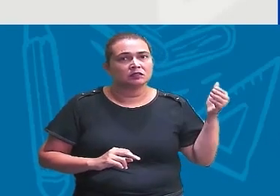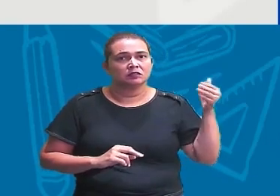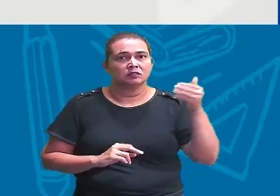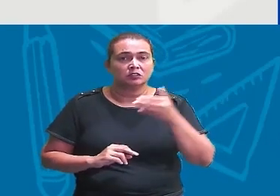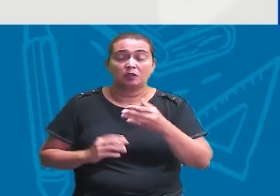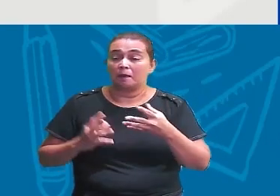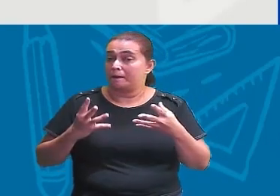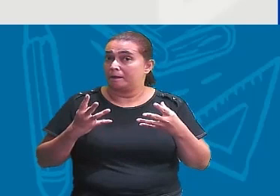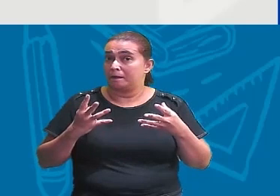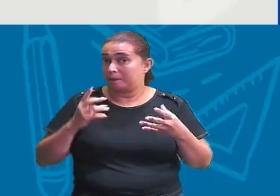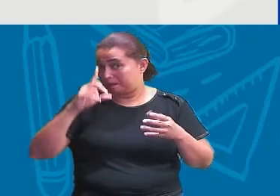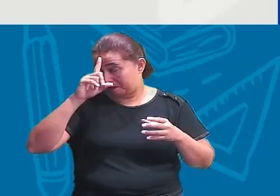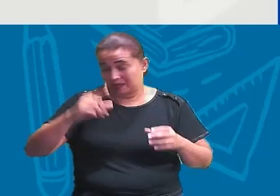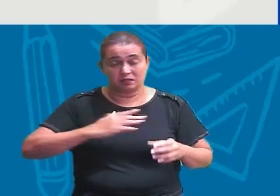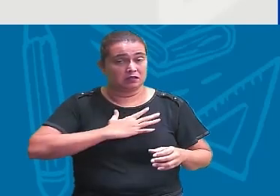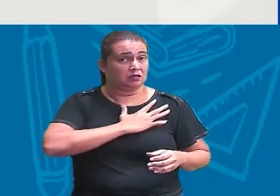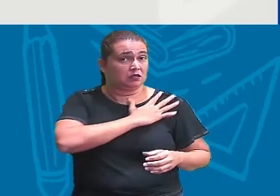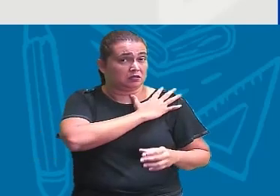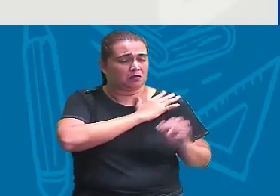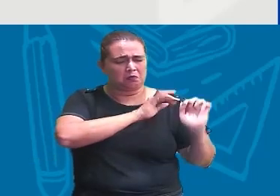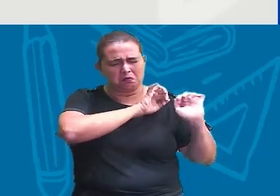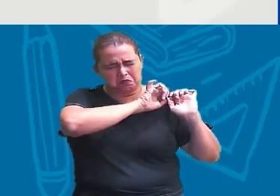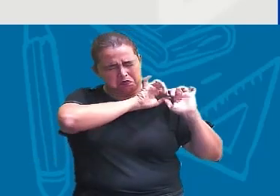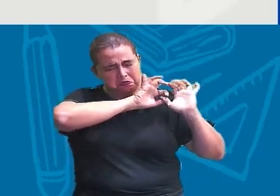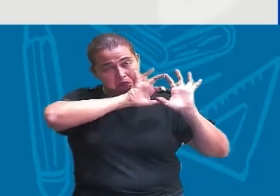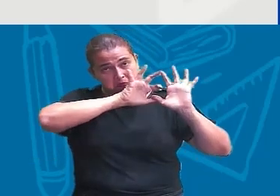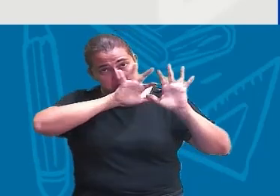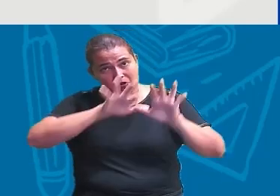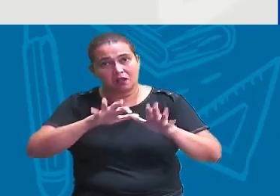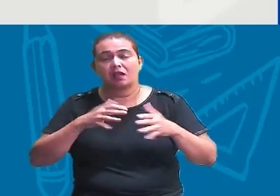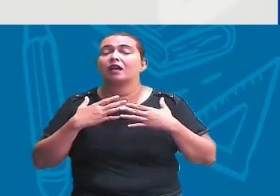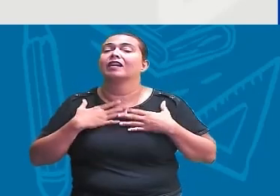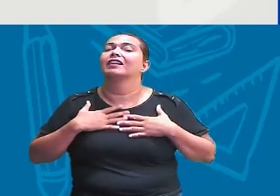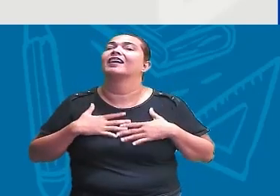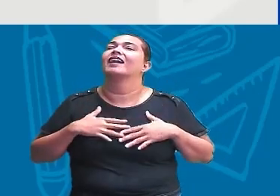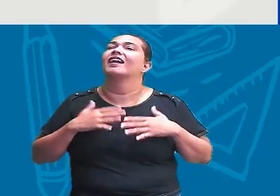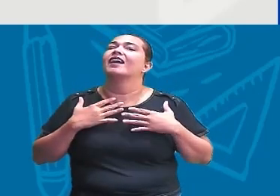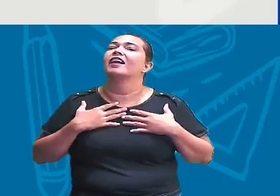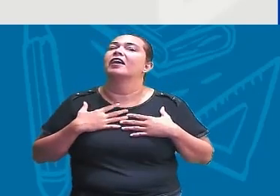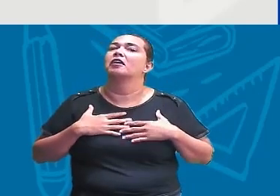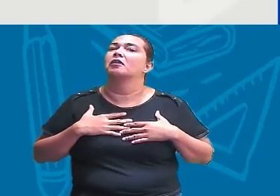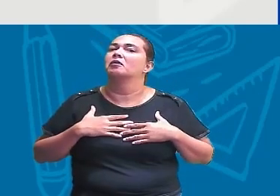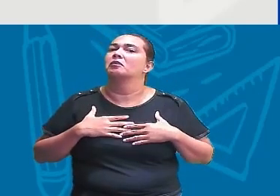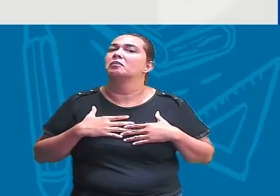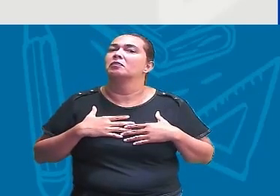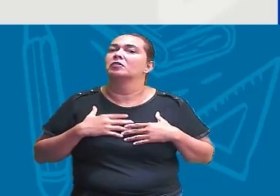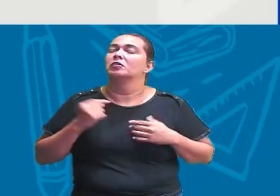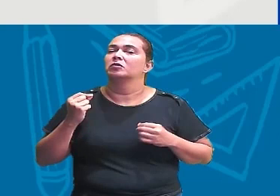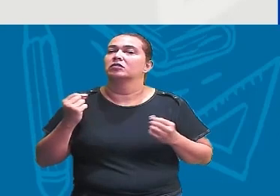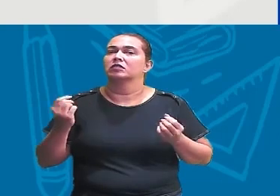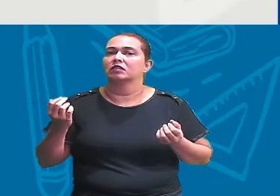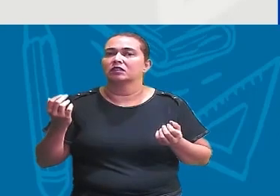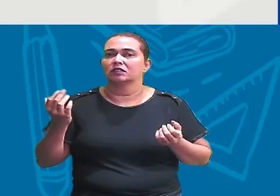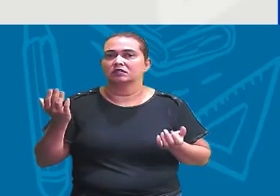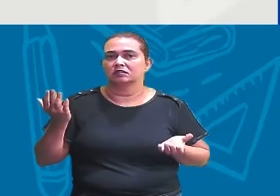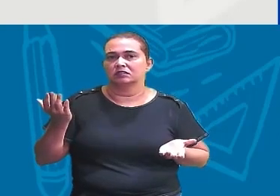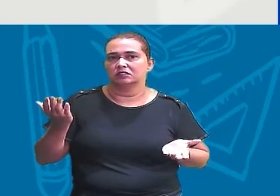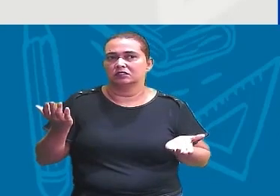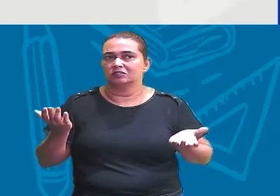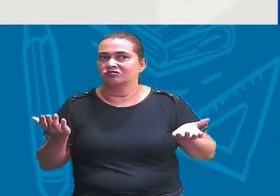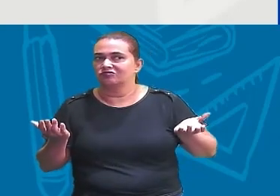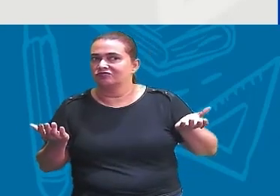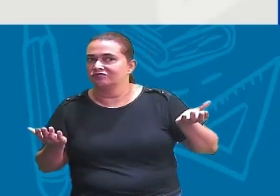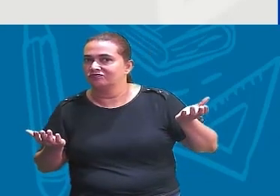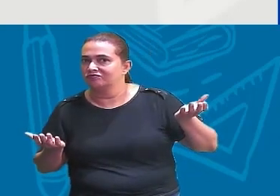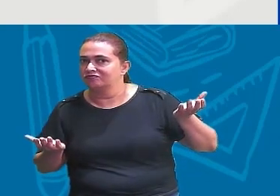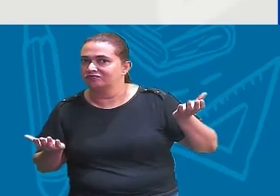muitos soldados, com muito equipamento e os soldados descansados. Isso quer dizer que a balança ela vai pender para o